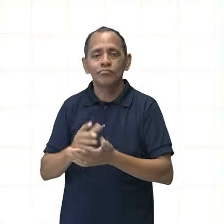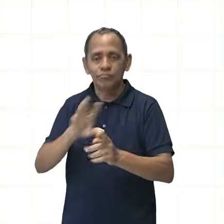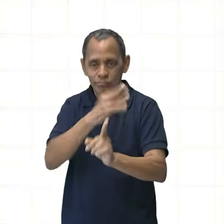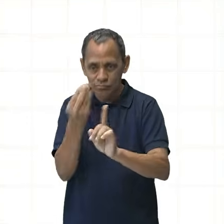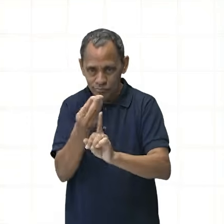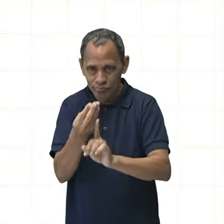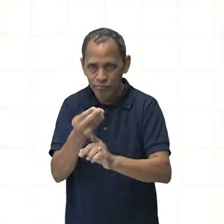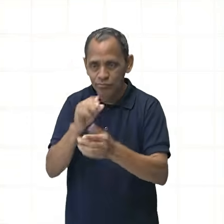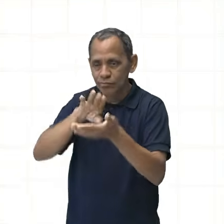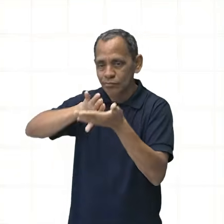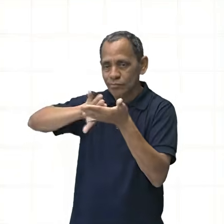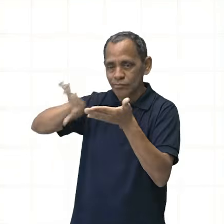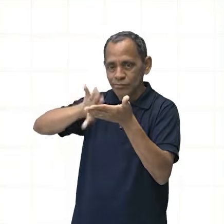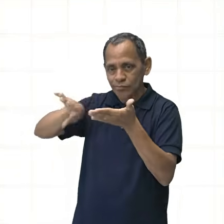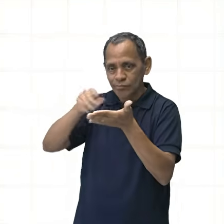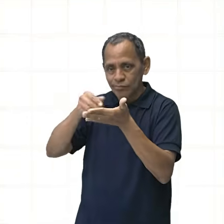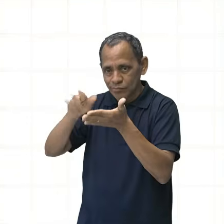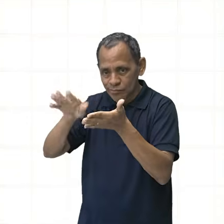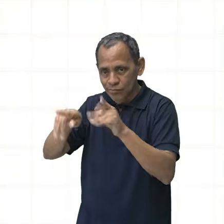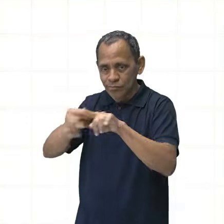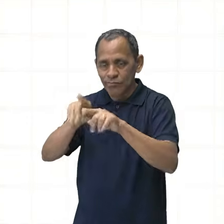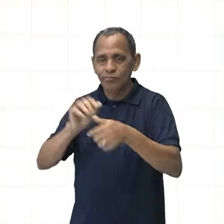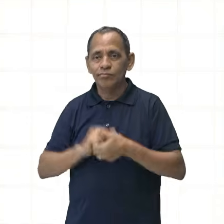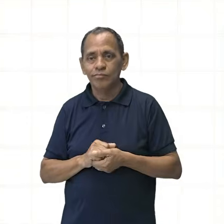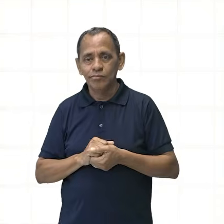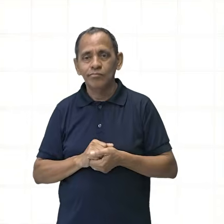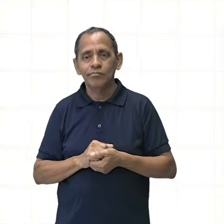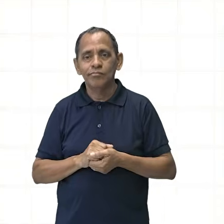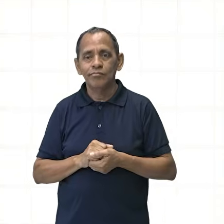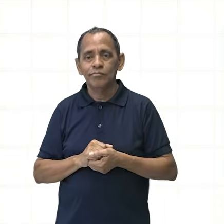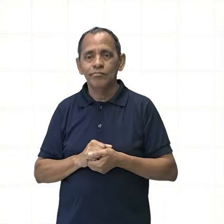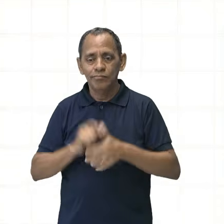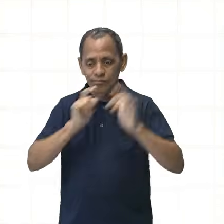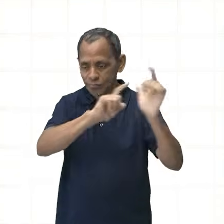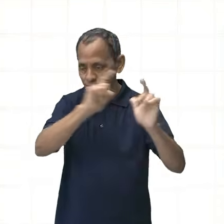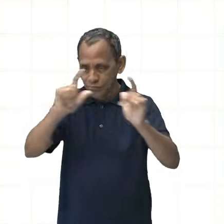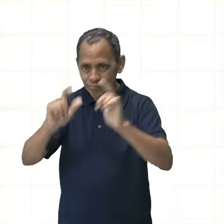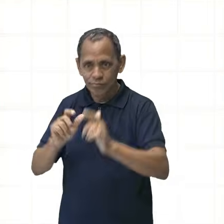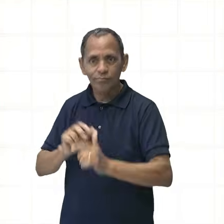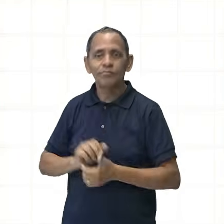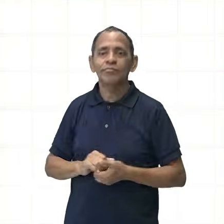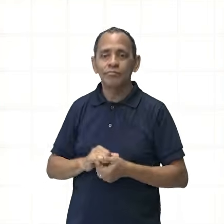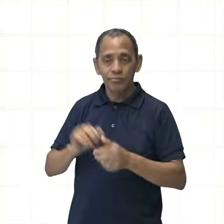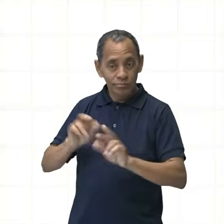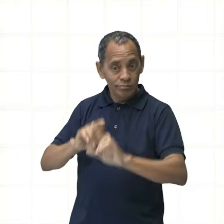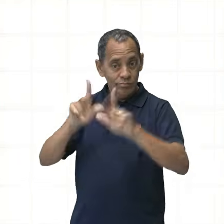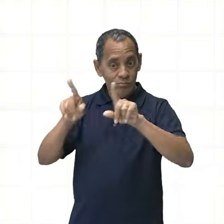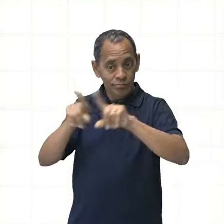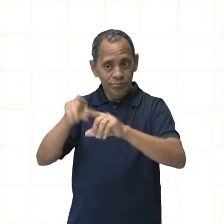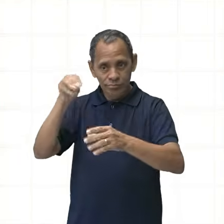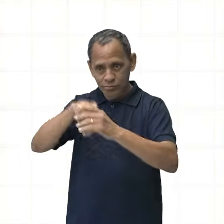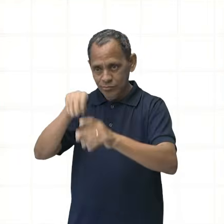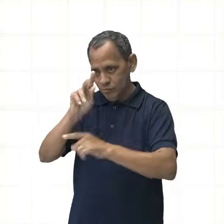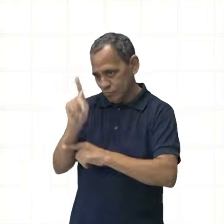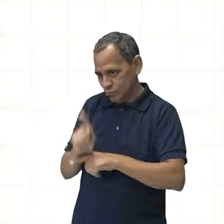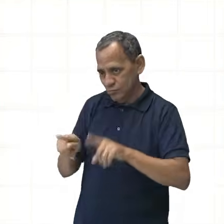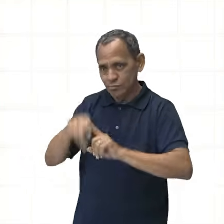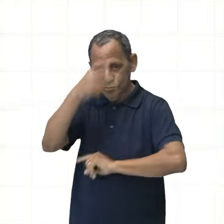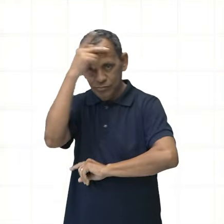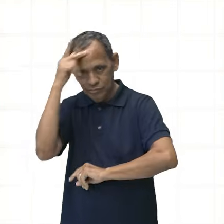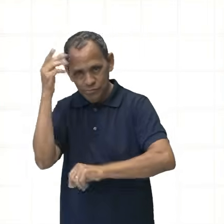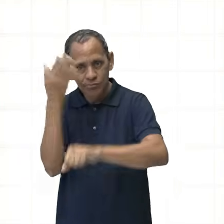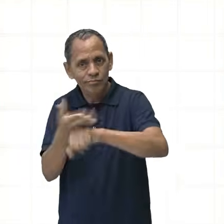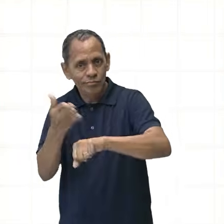que levou alguns artistas a serem silenciados ou exilados. Vocês vão observar que no decorrer